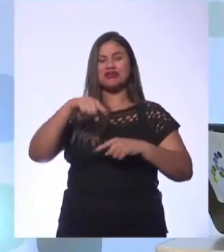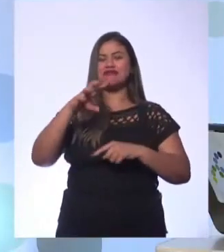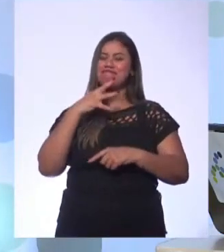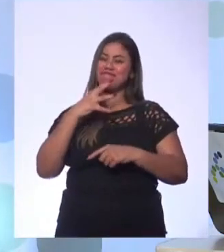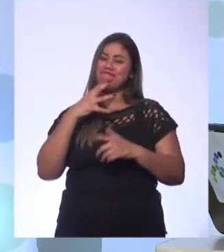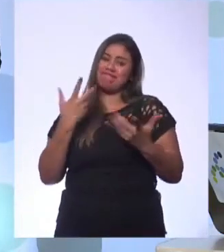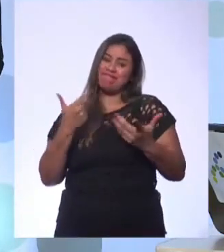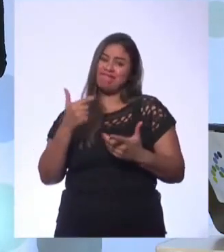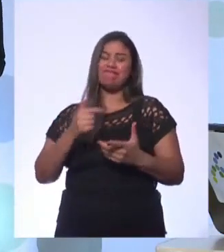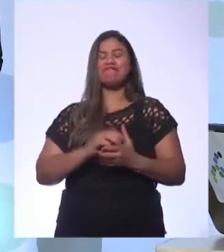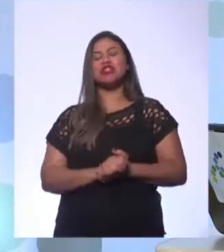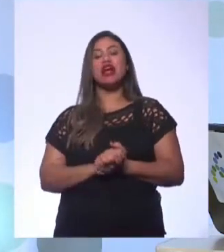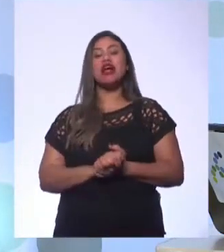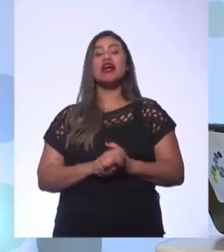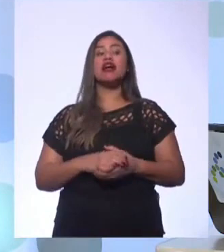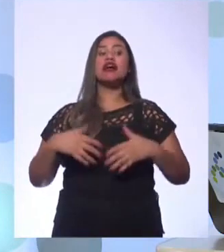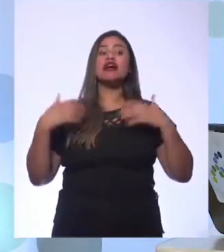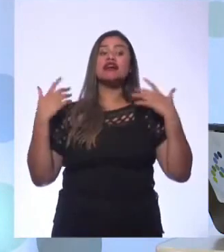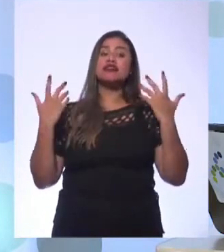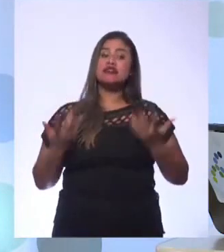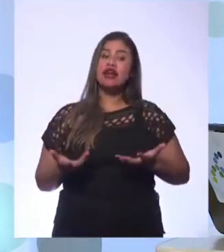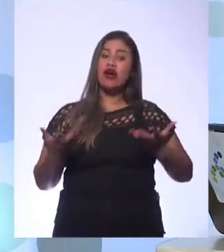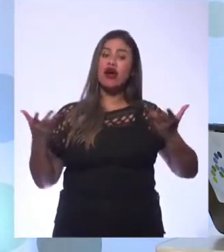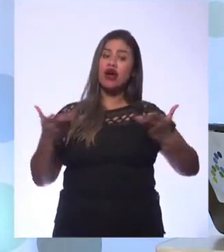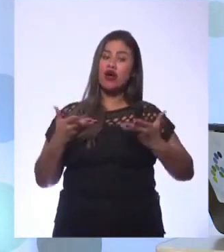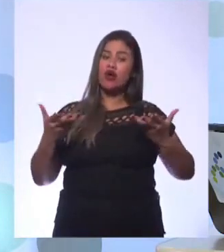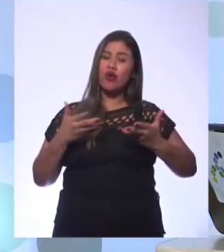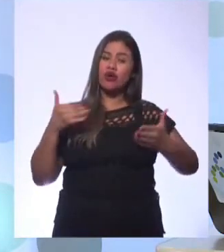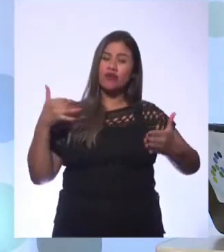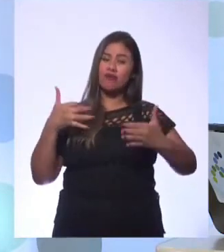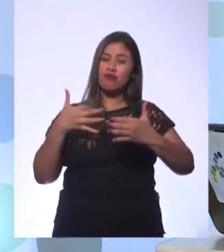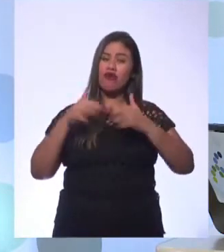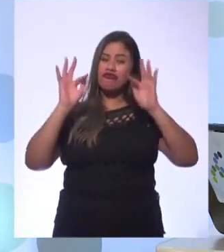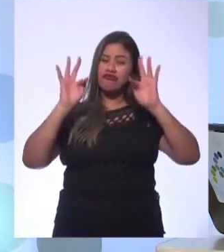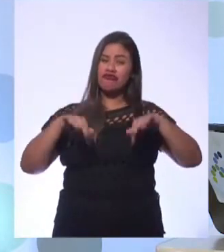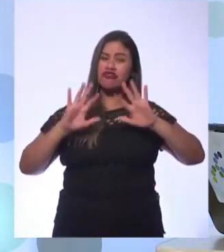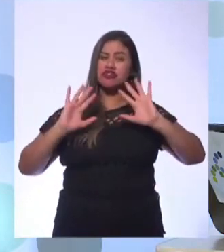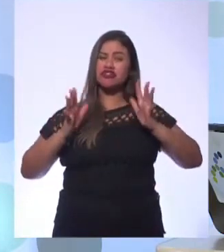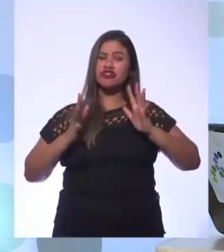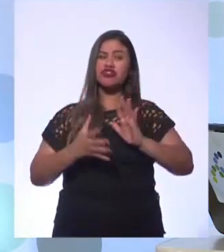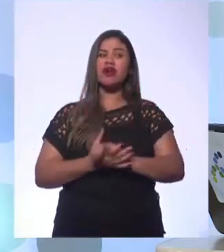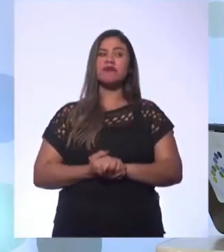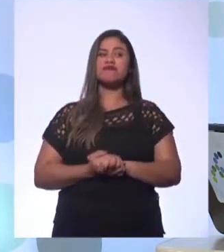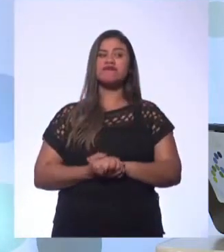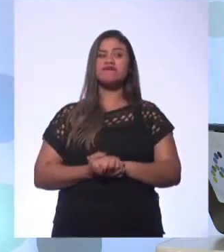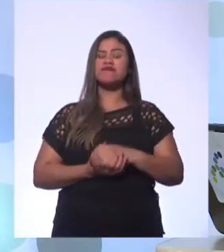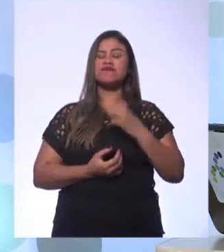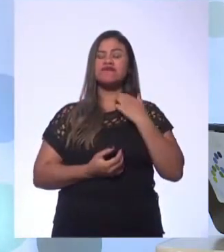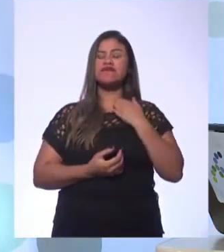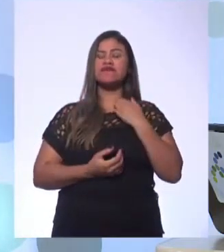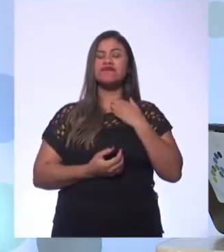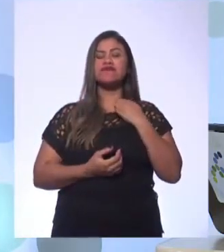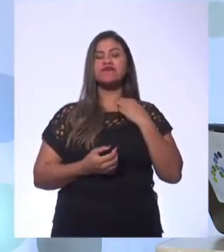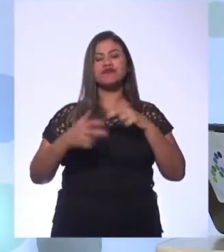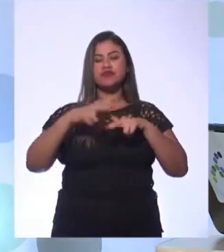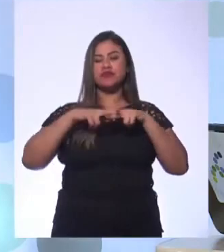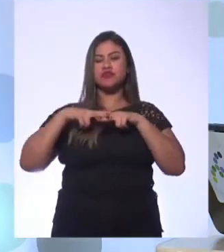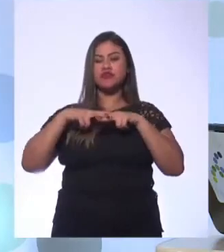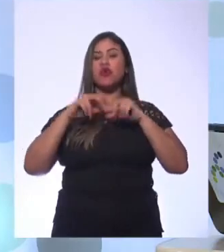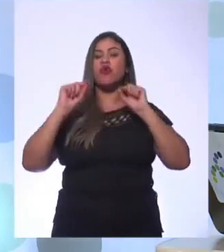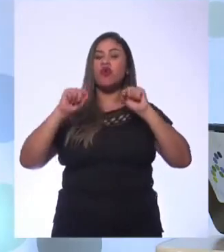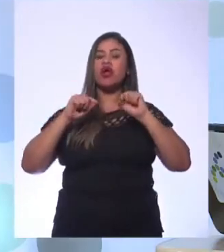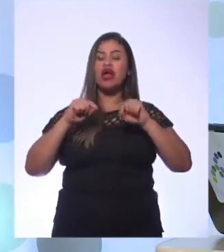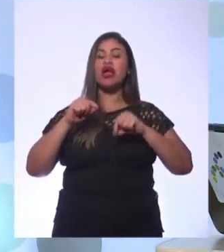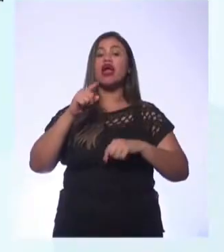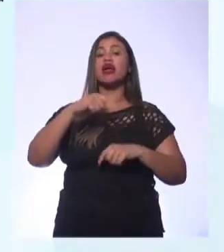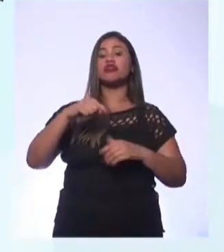tá? Então, gente, agora, né, a gente tá chegando aqui ao finalzinho da nossa aula, né? Uma revisãozinha rápida. Então, nessa